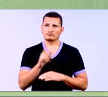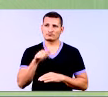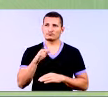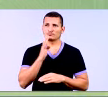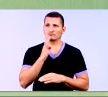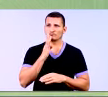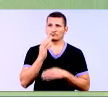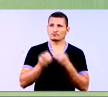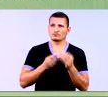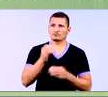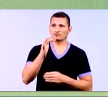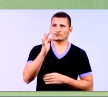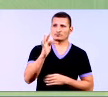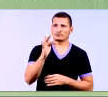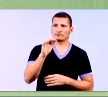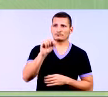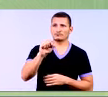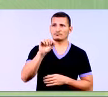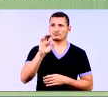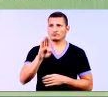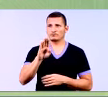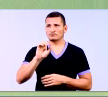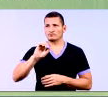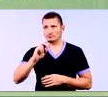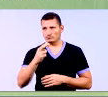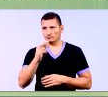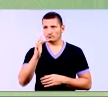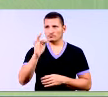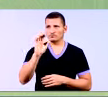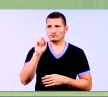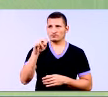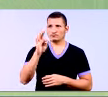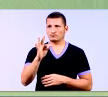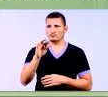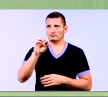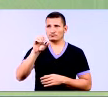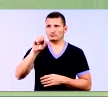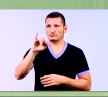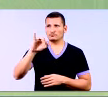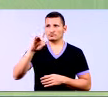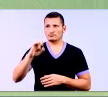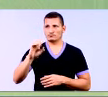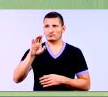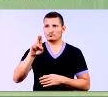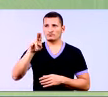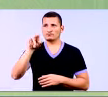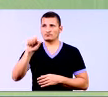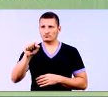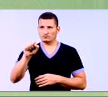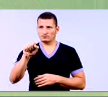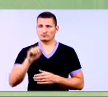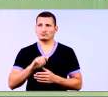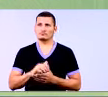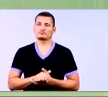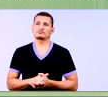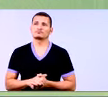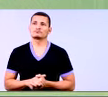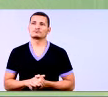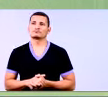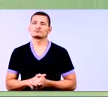mercado como FSB ou Frontside Bus. Nada mais são os barramentos frontais do processador,